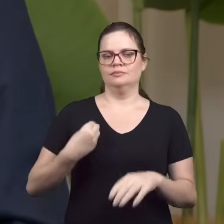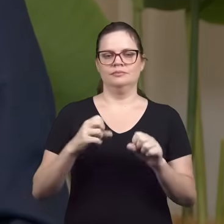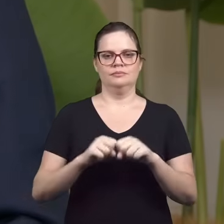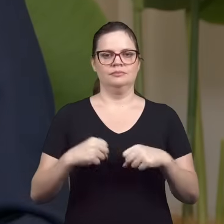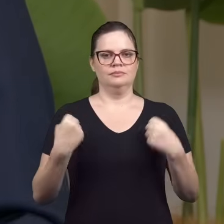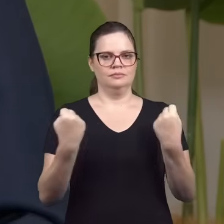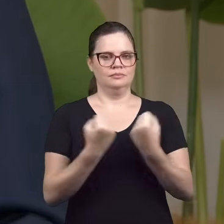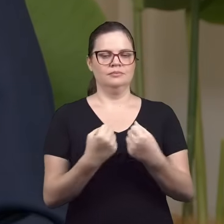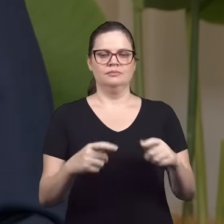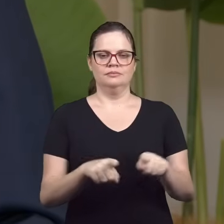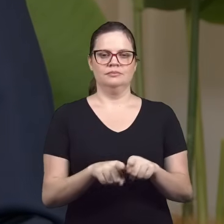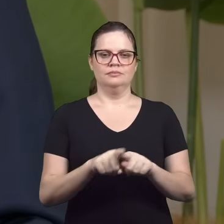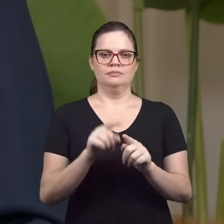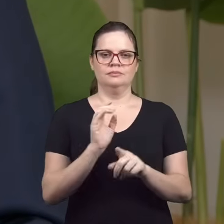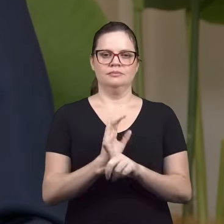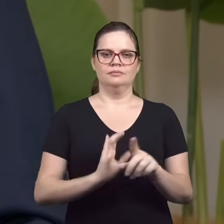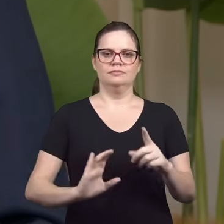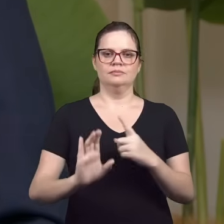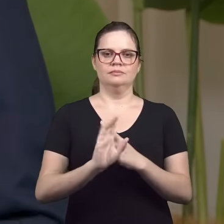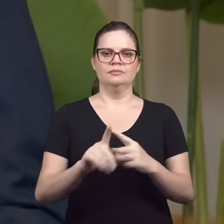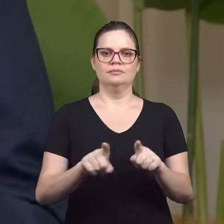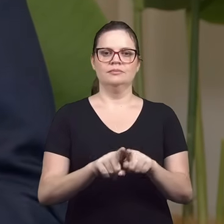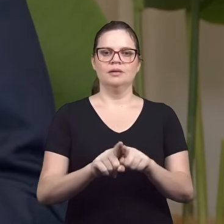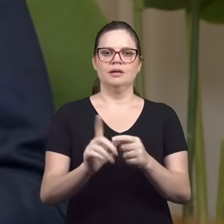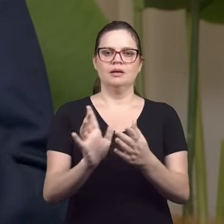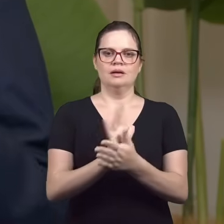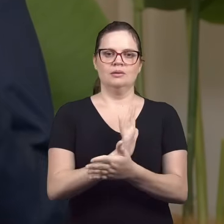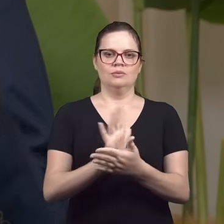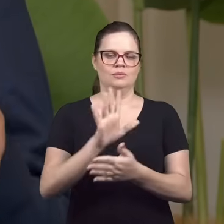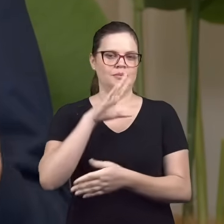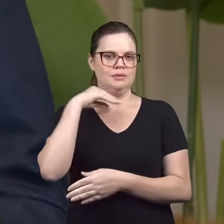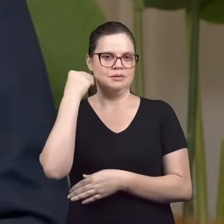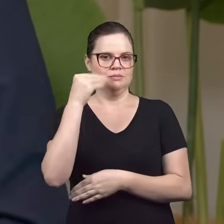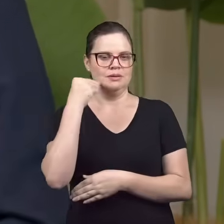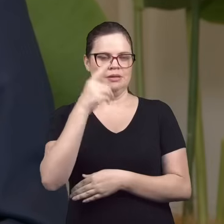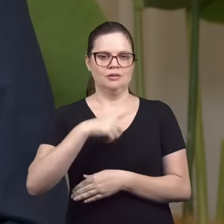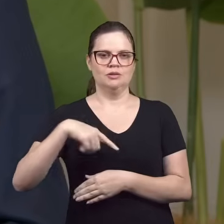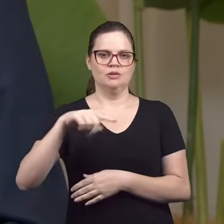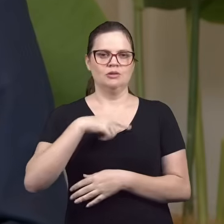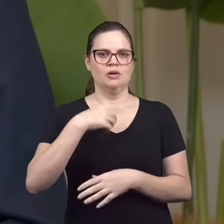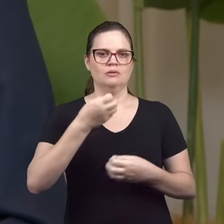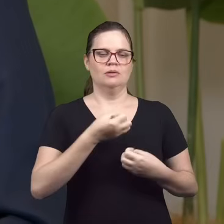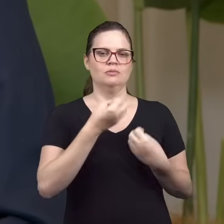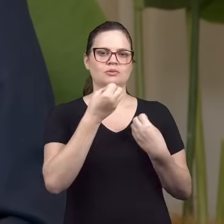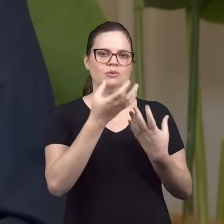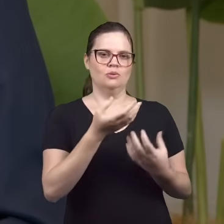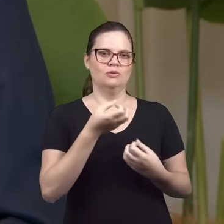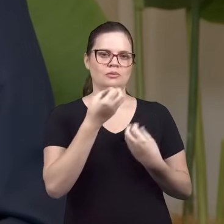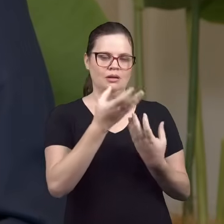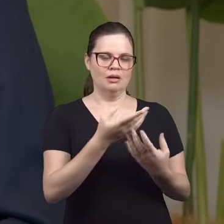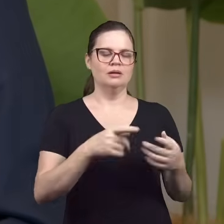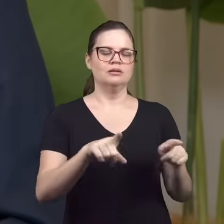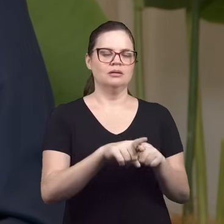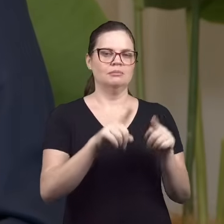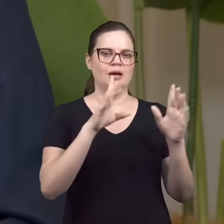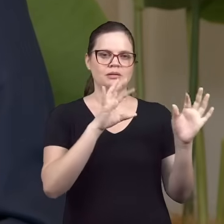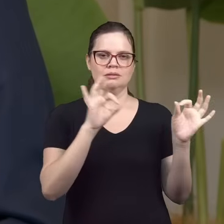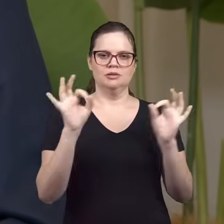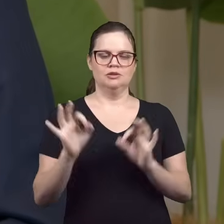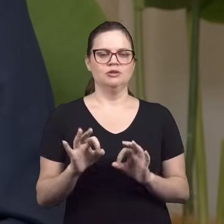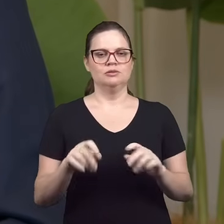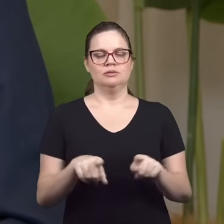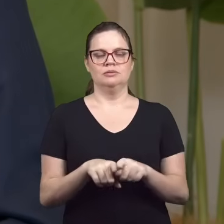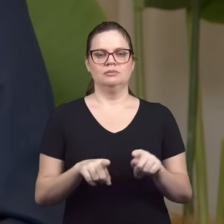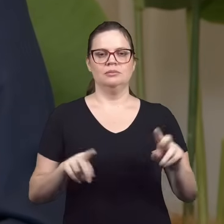cultos, e algumas experiências que nós aqui vamos estar colhendo, ouvindo, e vamos também tratar de